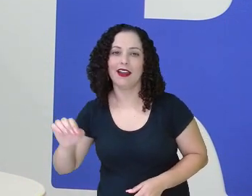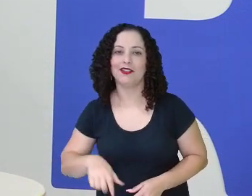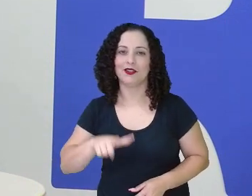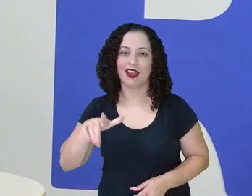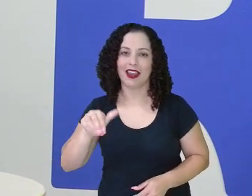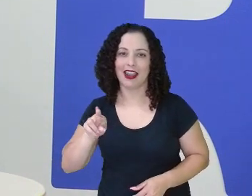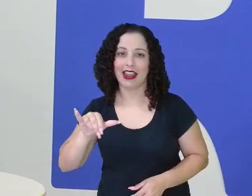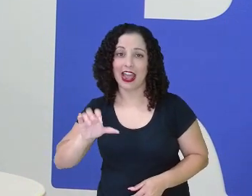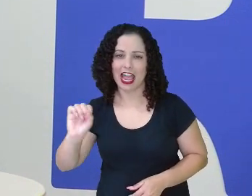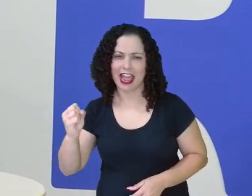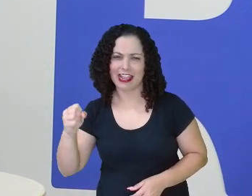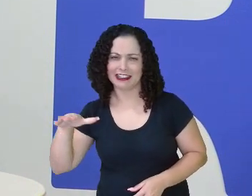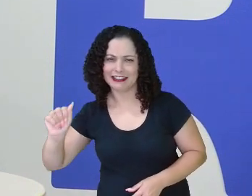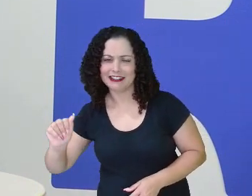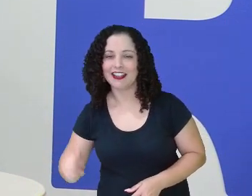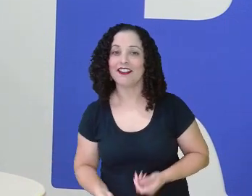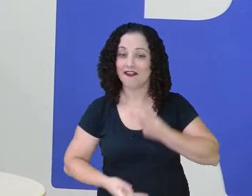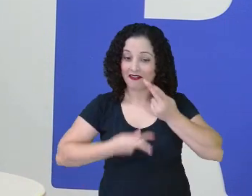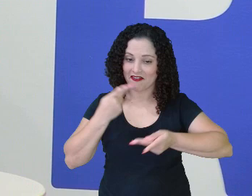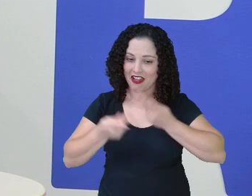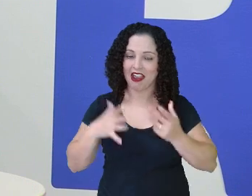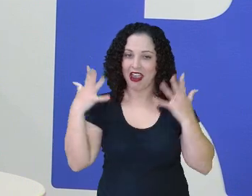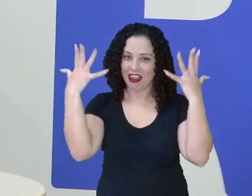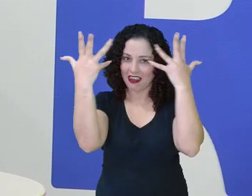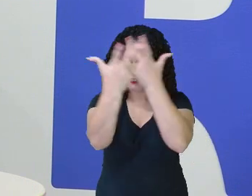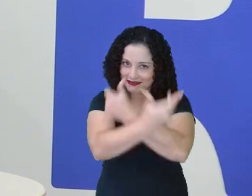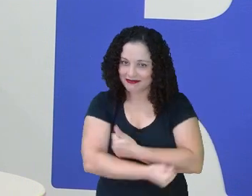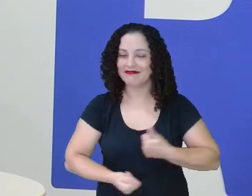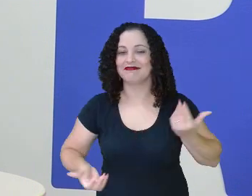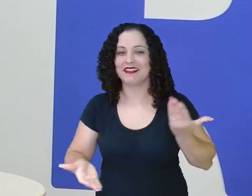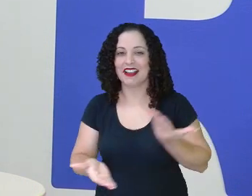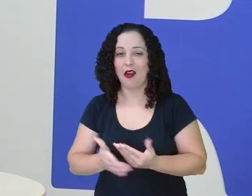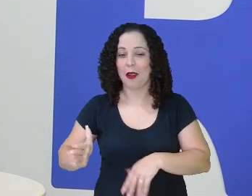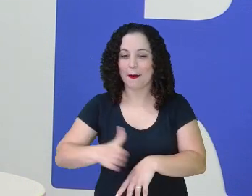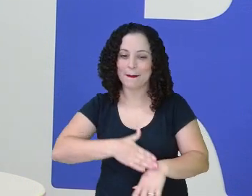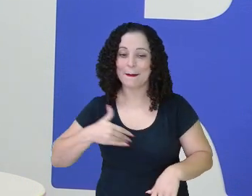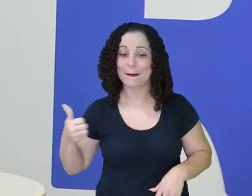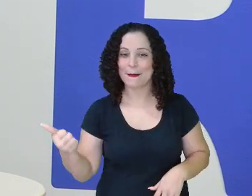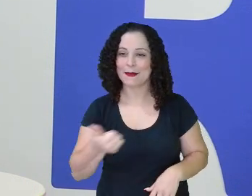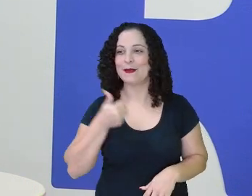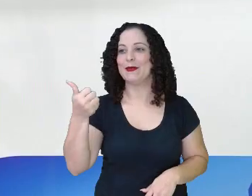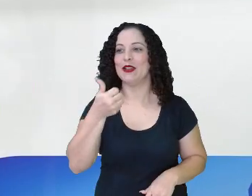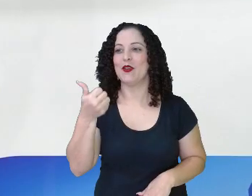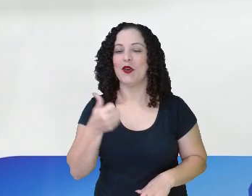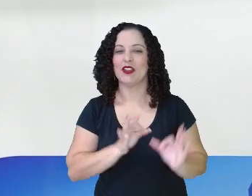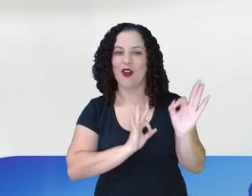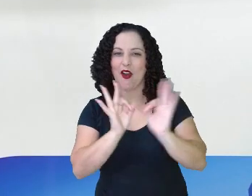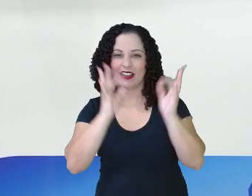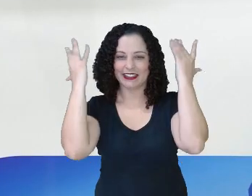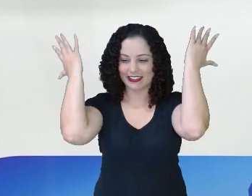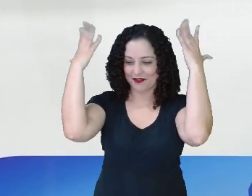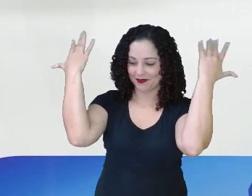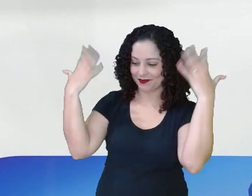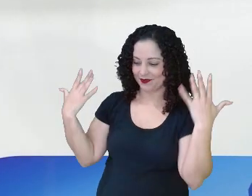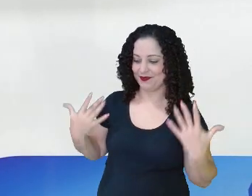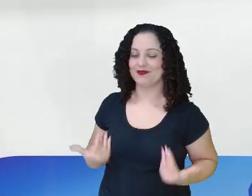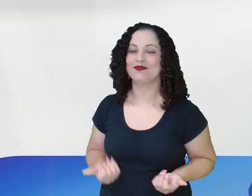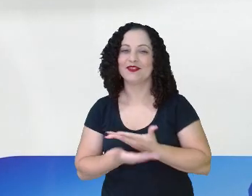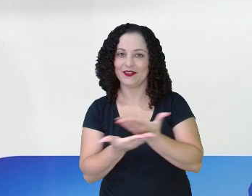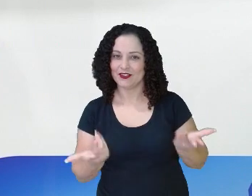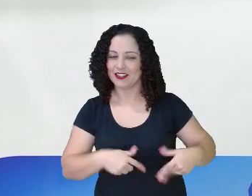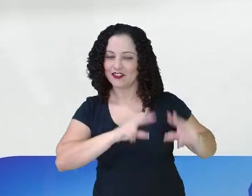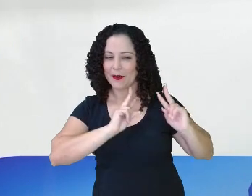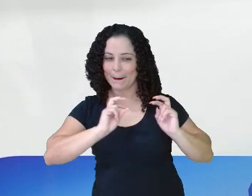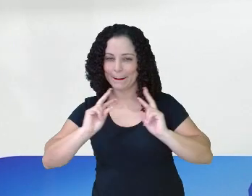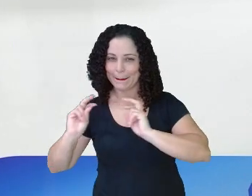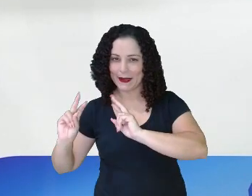que estamos lindas, professora. Então, a aula vai ser melhor ainda. Eu dei uma repaginada no cabelo. Vocês perceberam, não foi? Eu